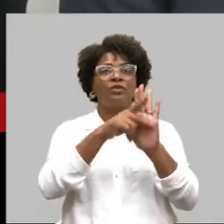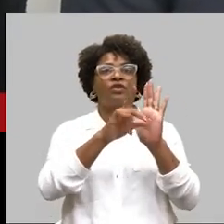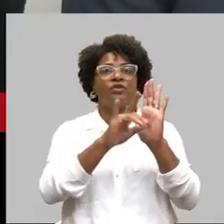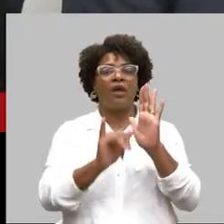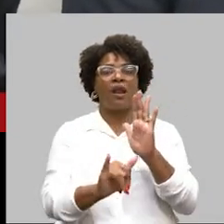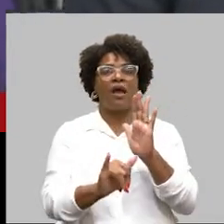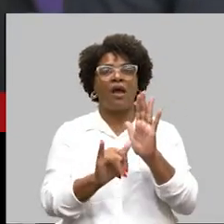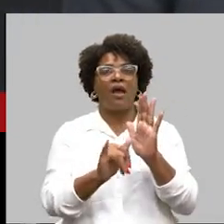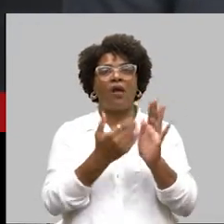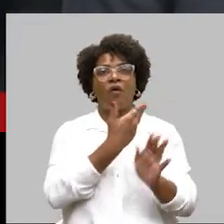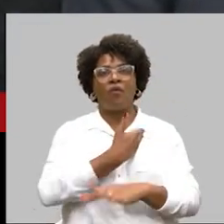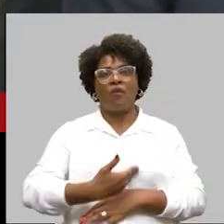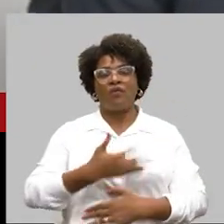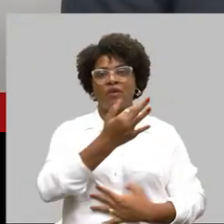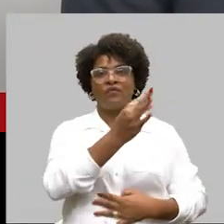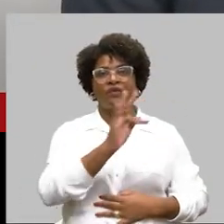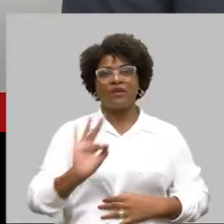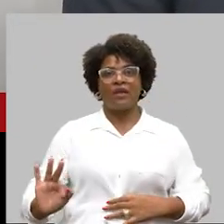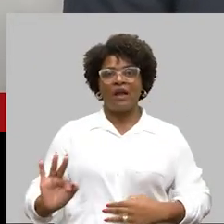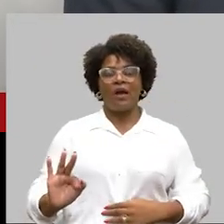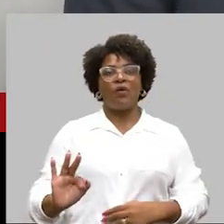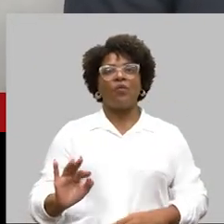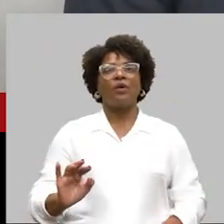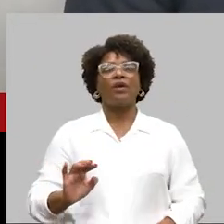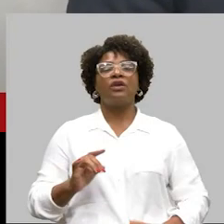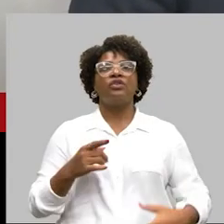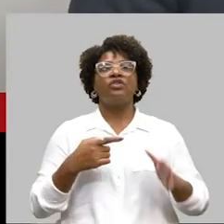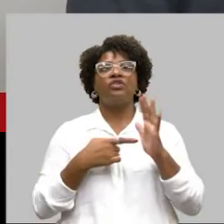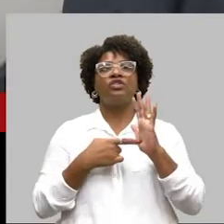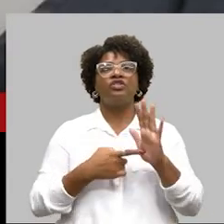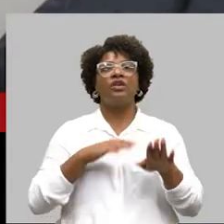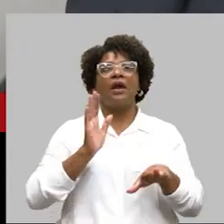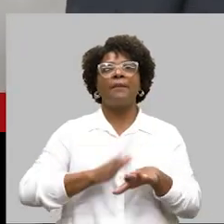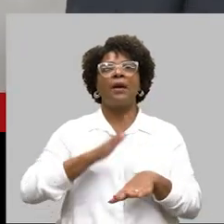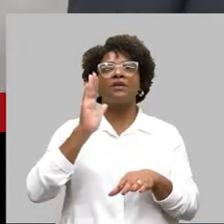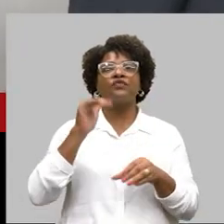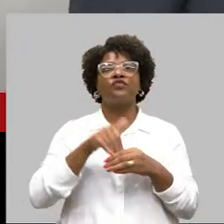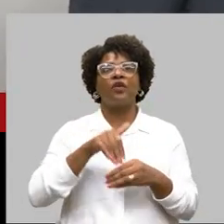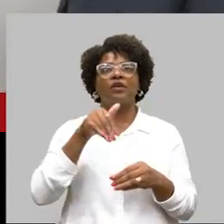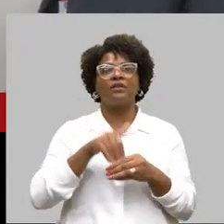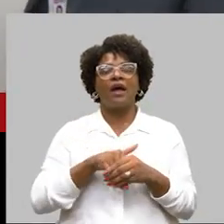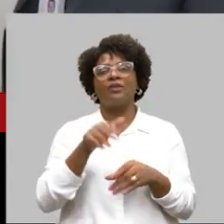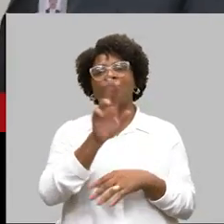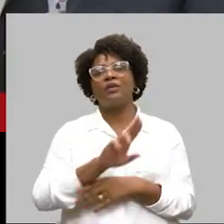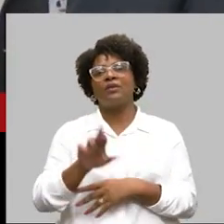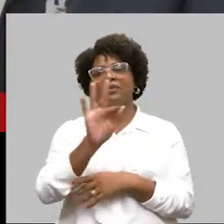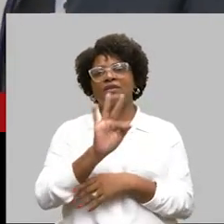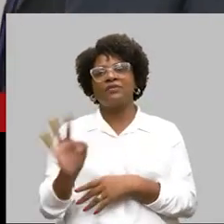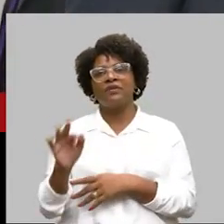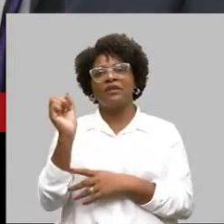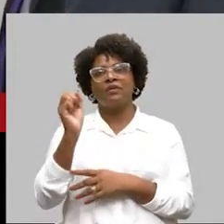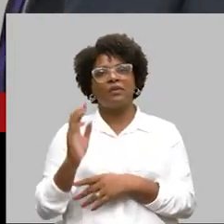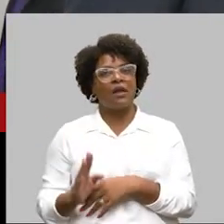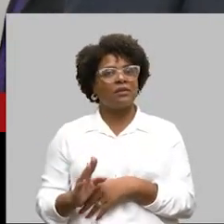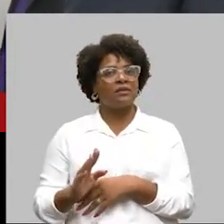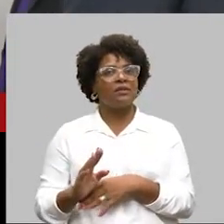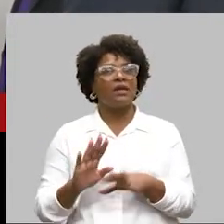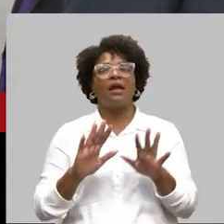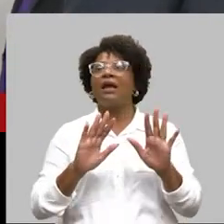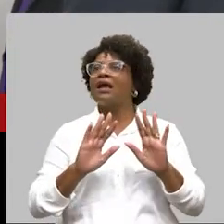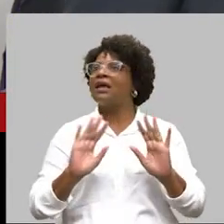a indicar o mais votado nas universidades federais do Brasil Então não vai ter mais lista